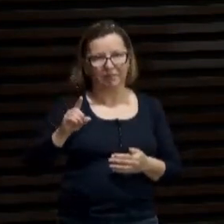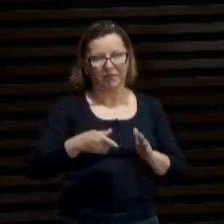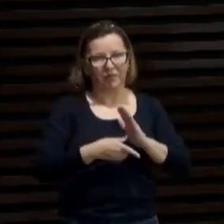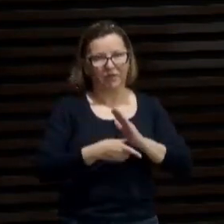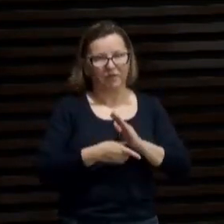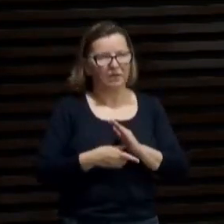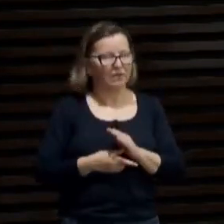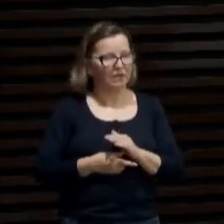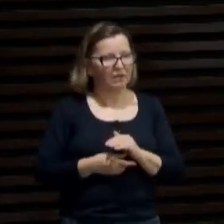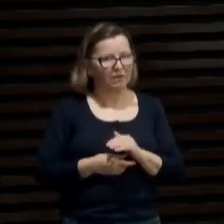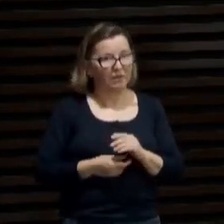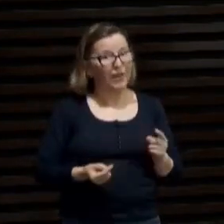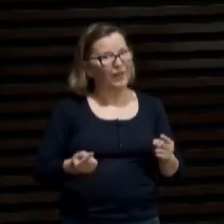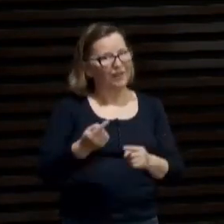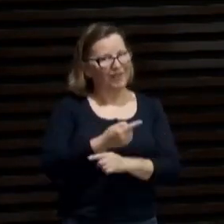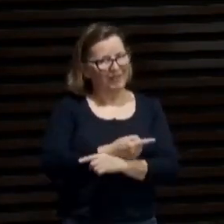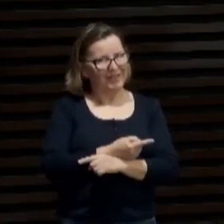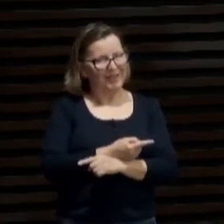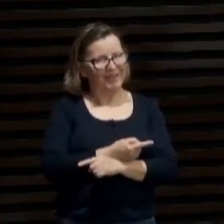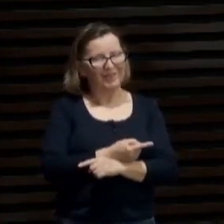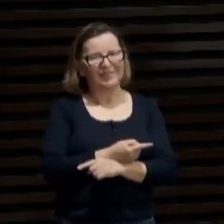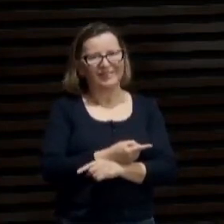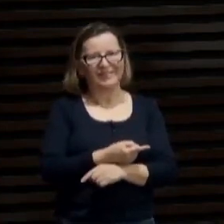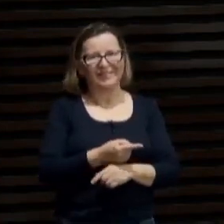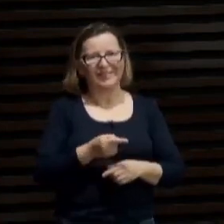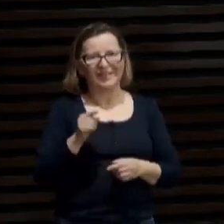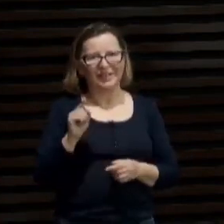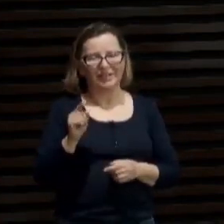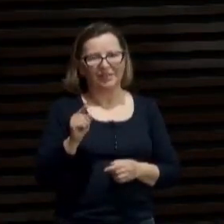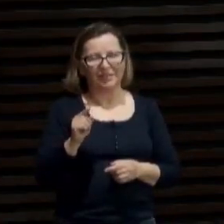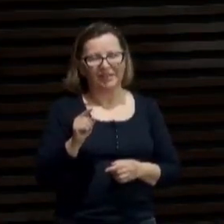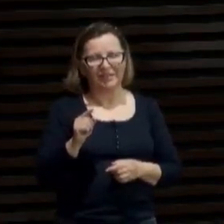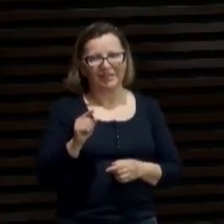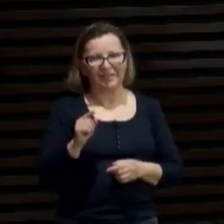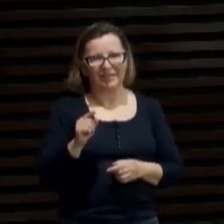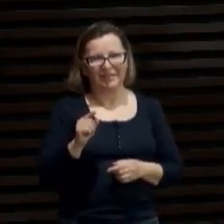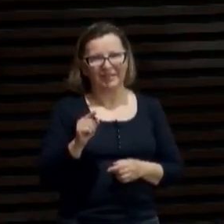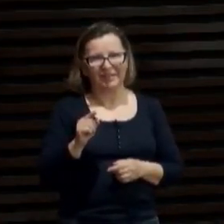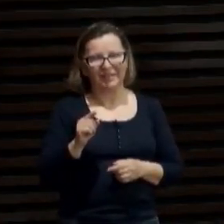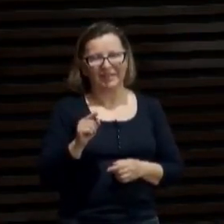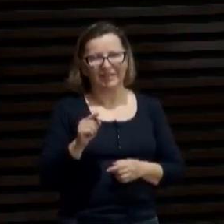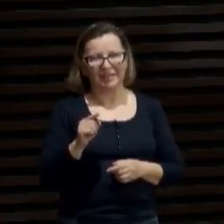a tristeza não, a alegria. A tristeza faz morada e a alegria vai embora.